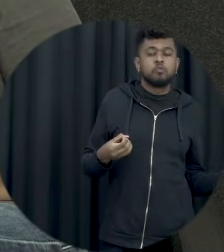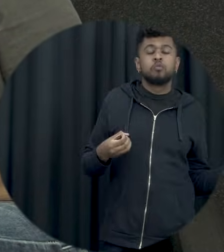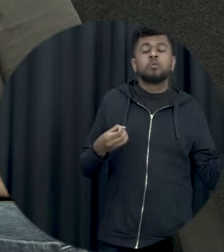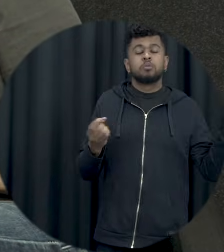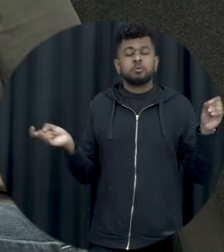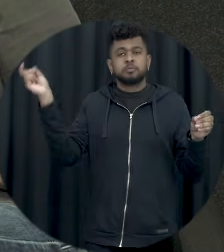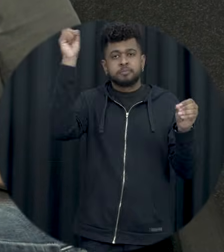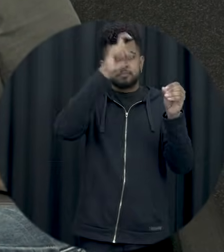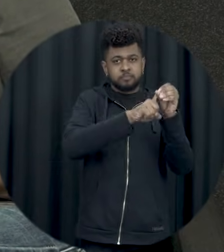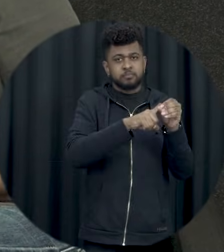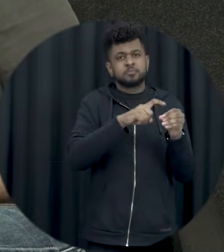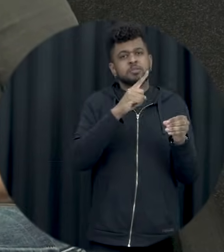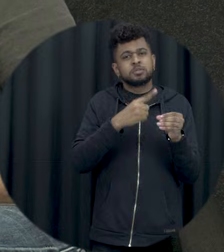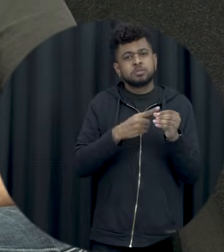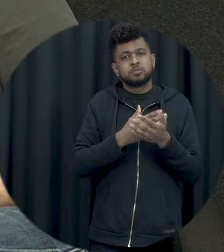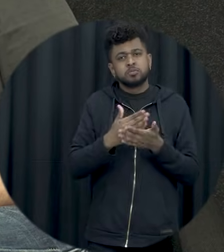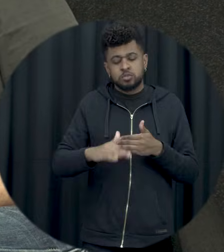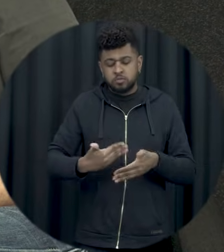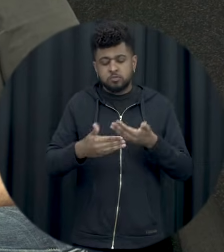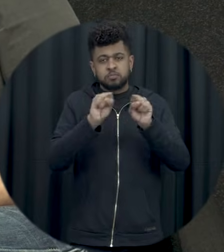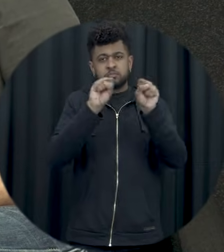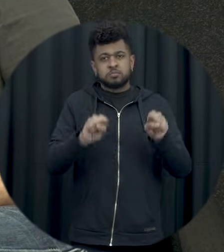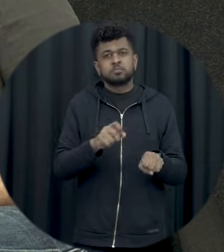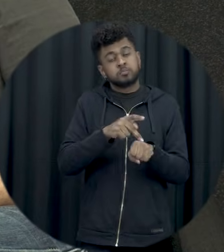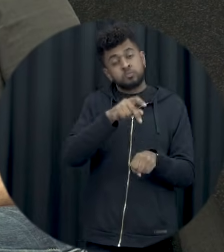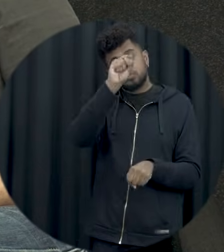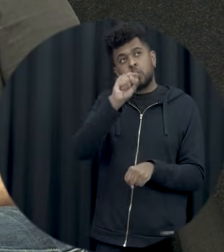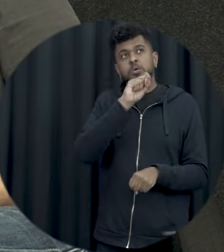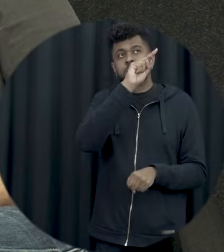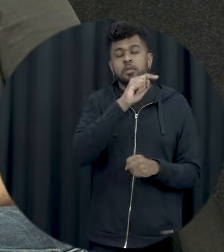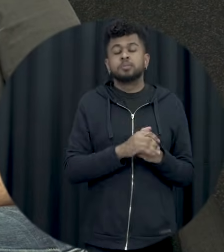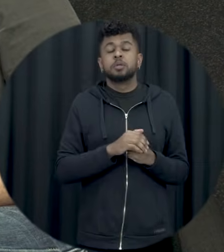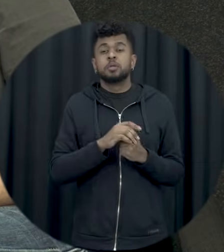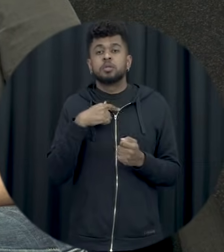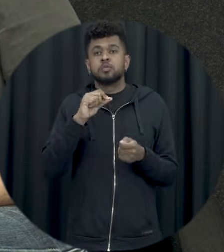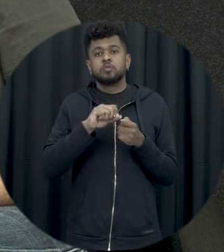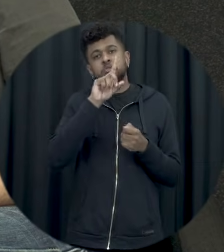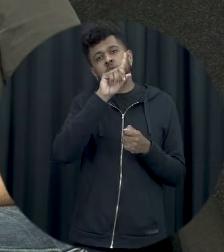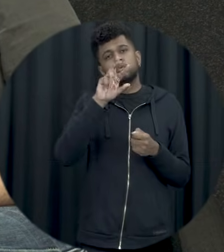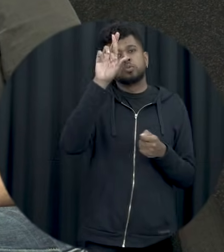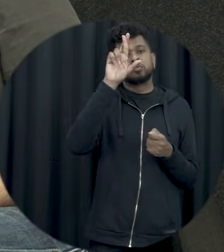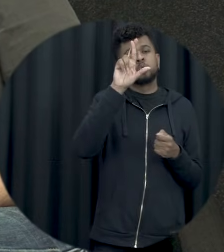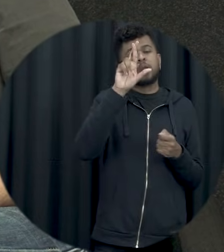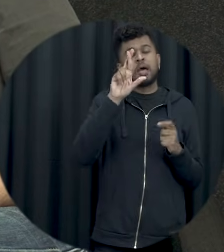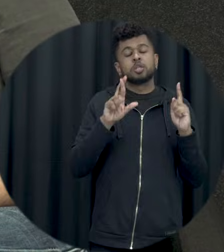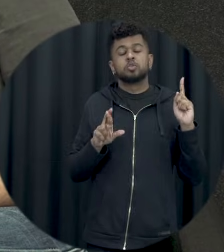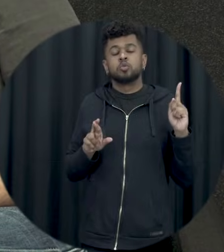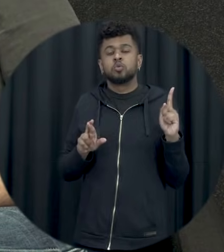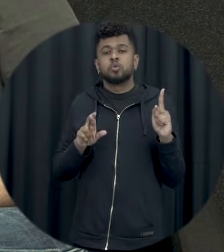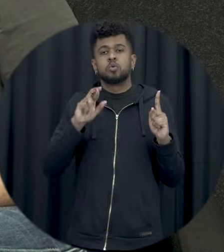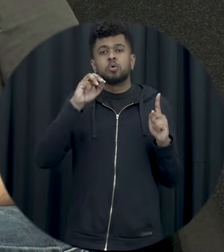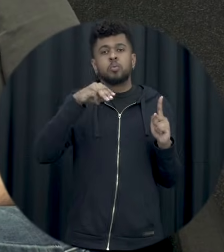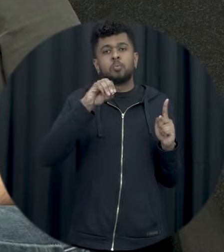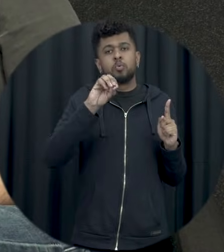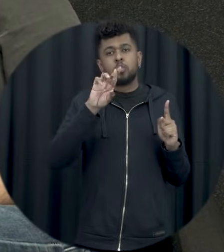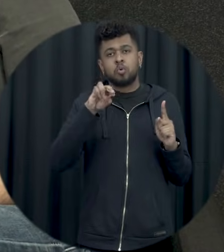fato, a Itália tinha começado a desenvolver um sistema de pós-graduação, e acabei fazendo um doutorado em Bolonha, na cidade, na